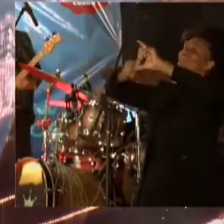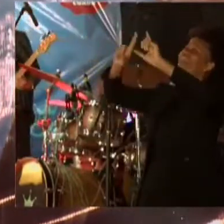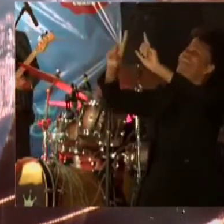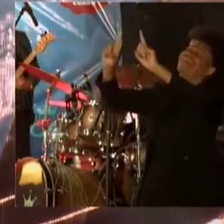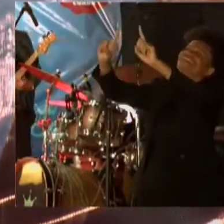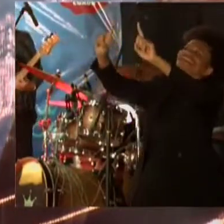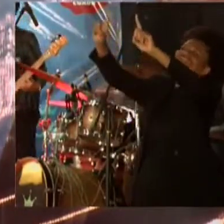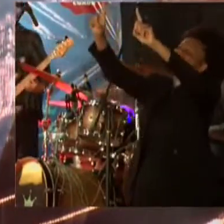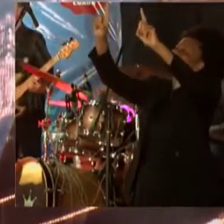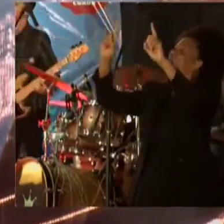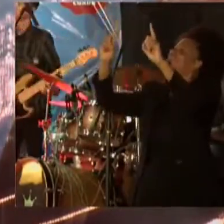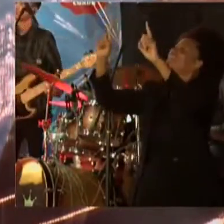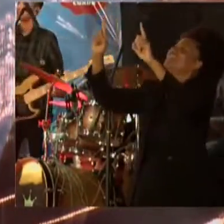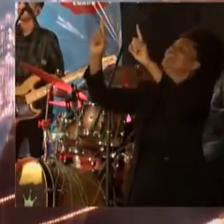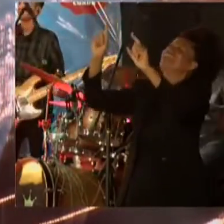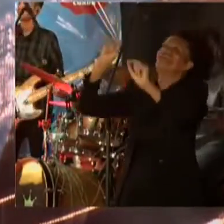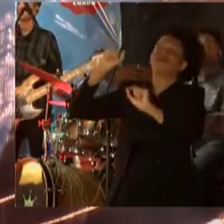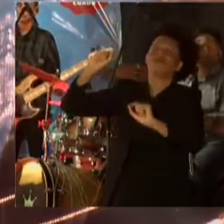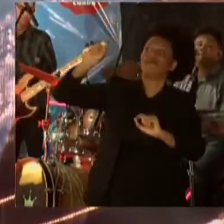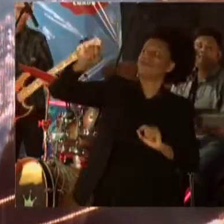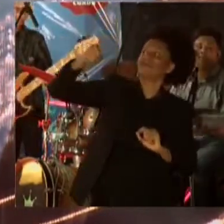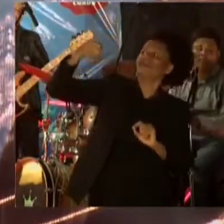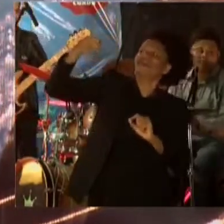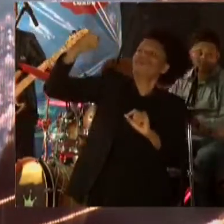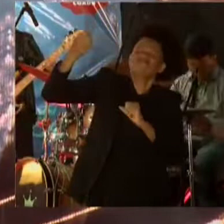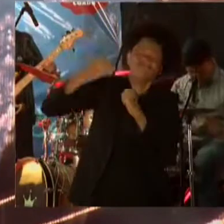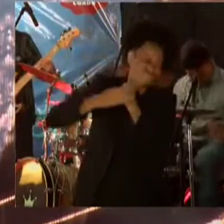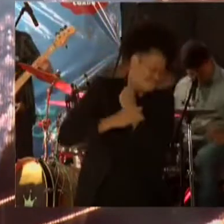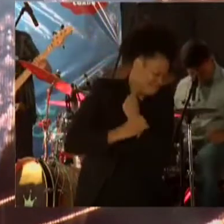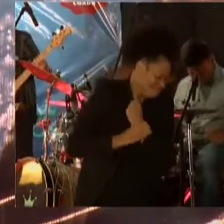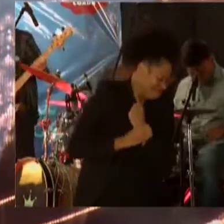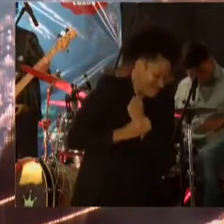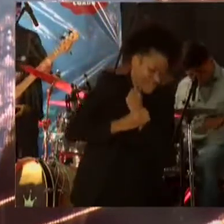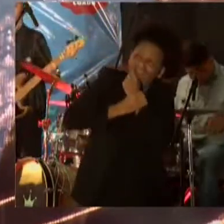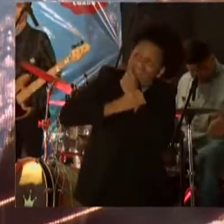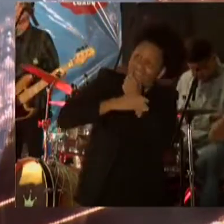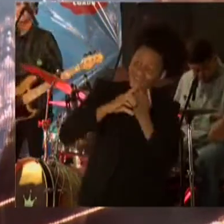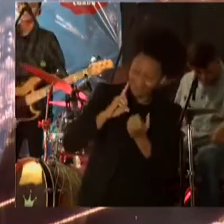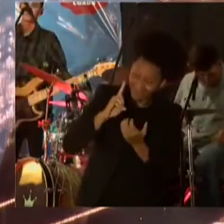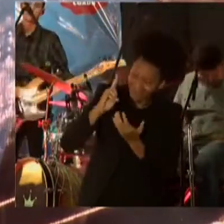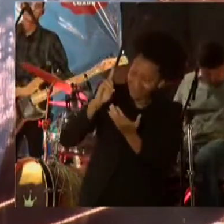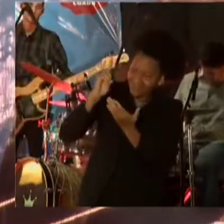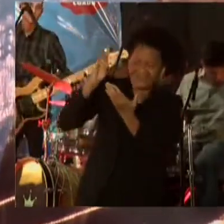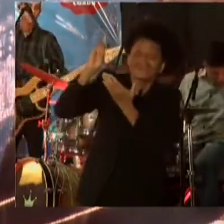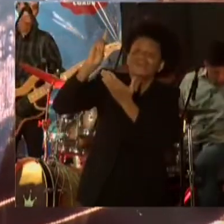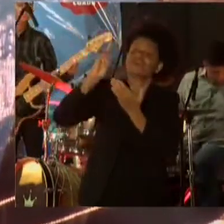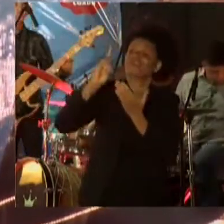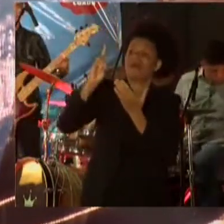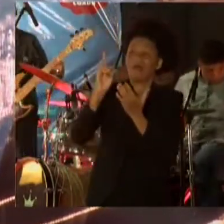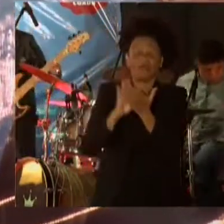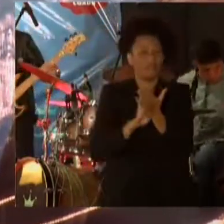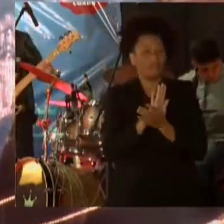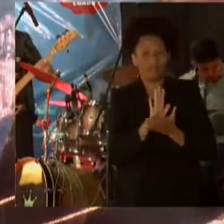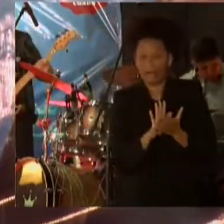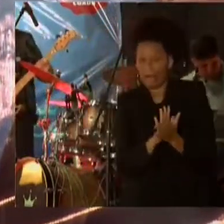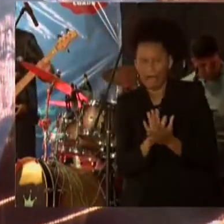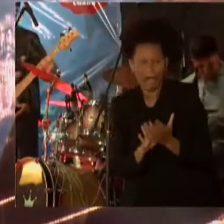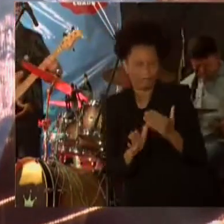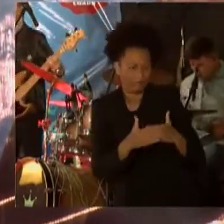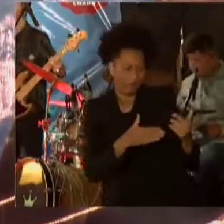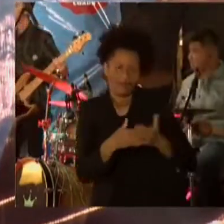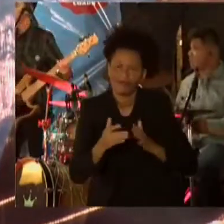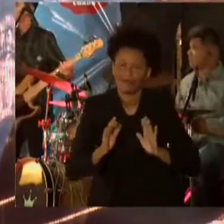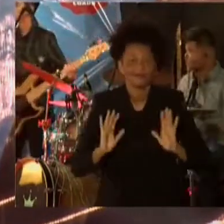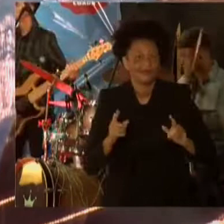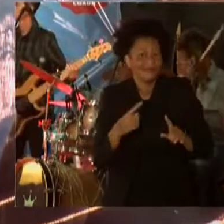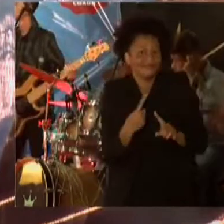dependente dele. Quem me sustenta ele. Tudo